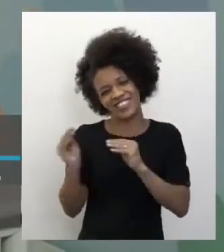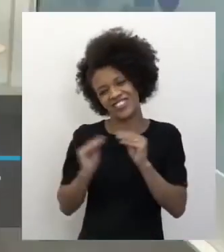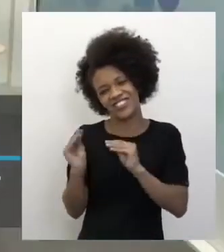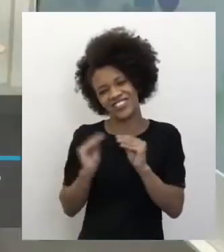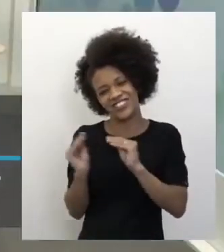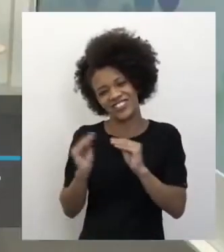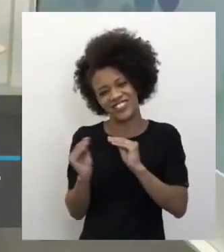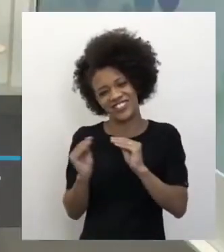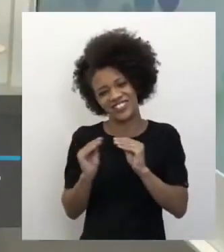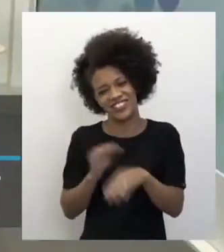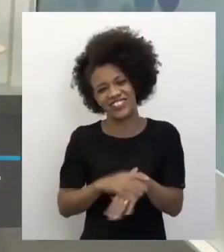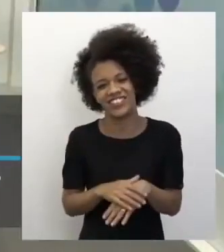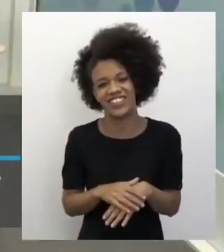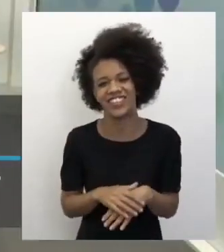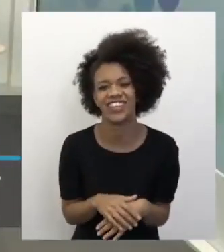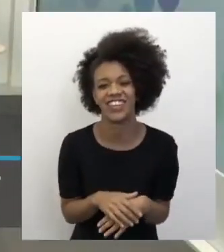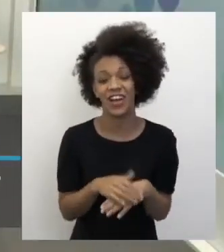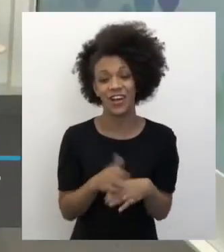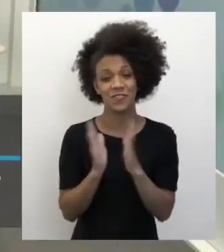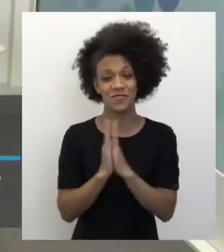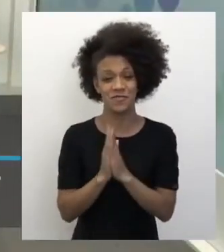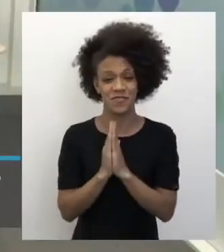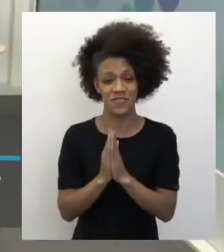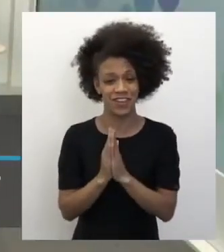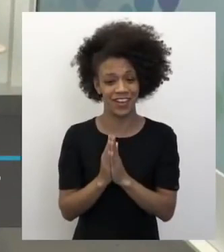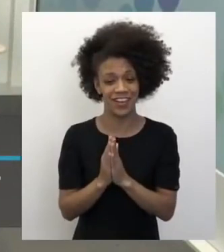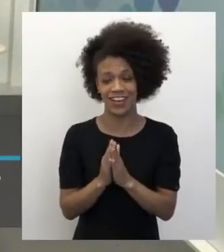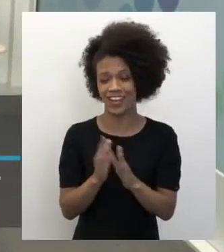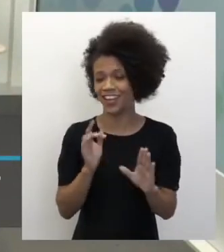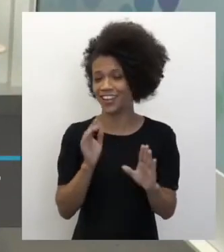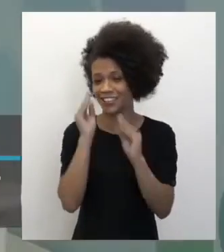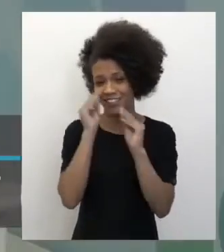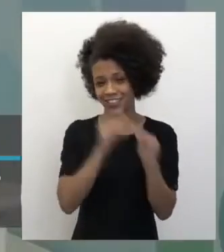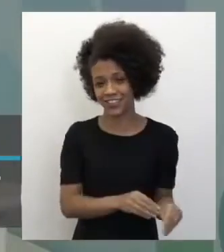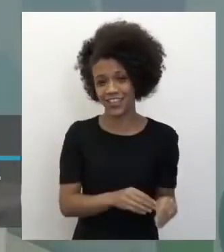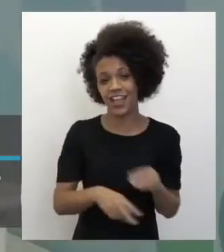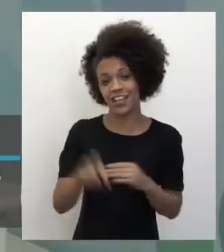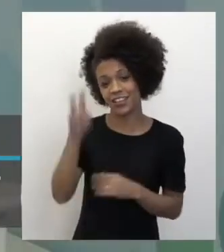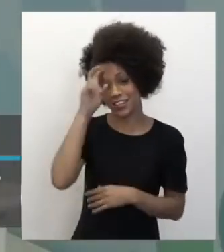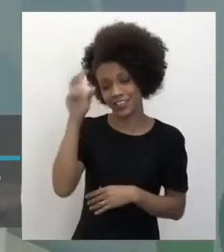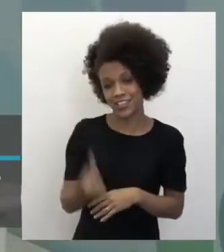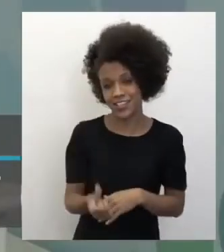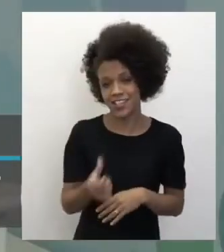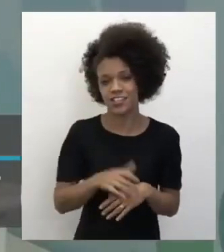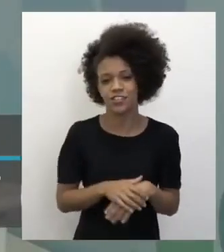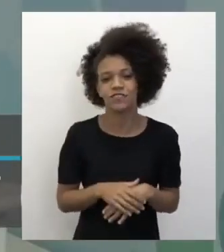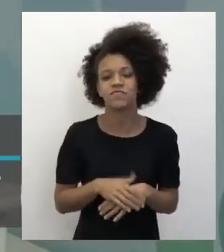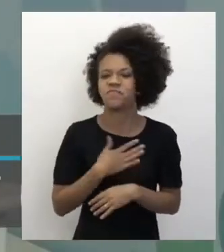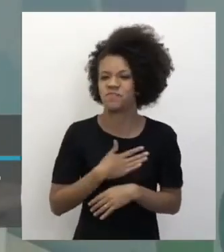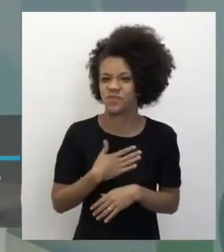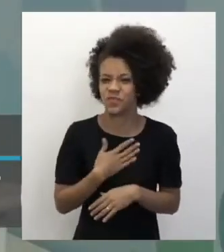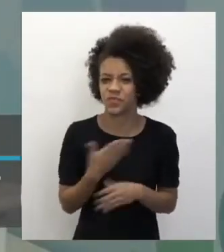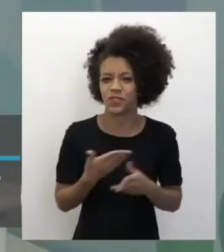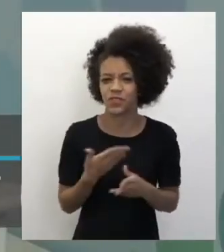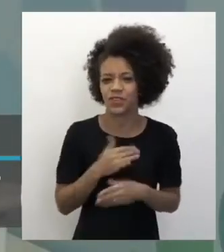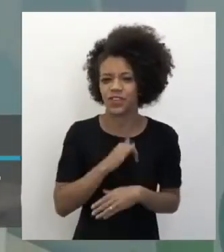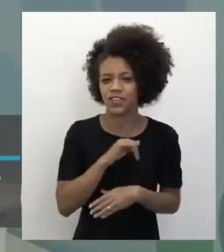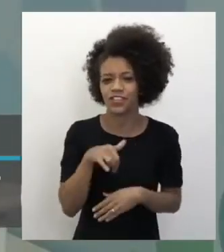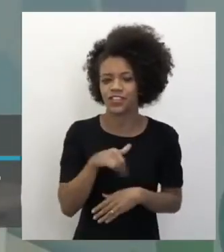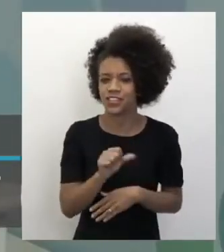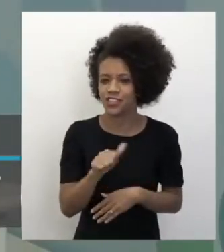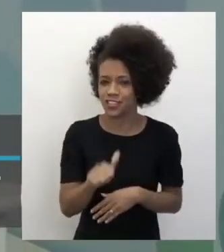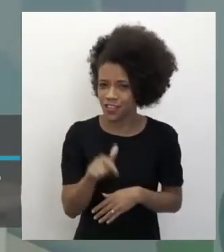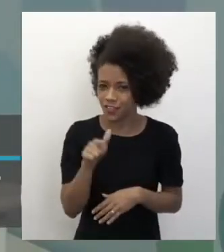Não enjoe de nós, por favor. Por favor, não nos abandone, às quintas e sextas. Olha, gente, gostei. Ô, Geisa, você que está assistindo